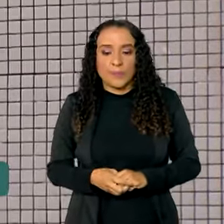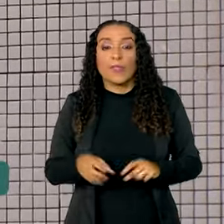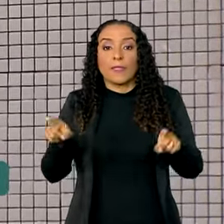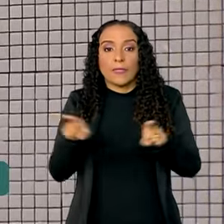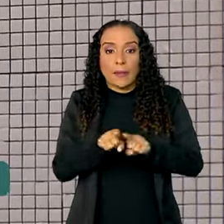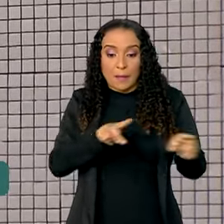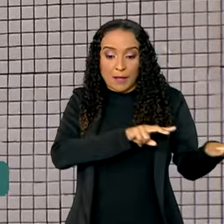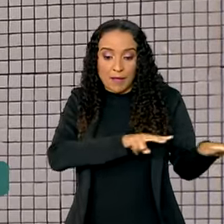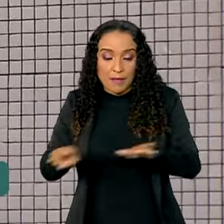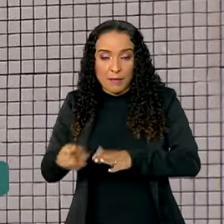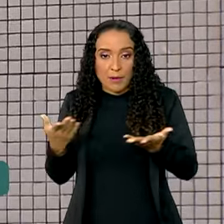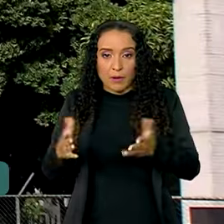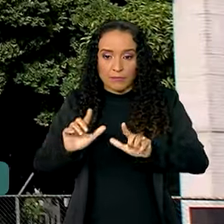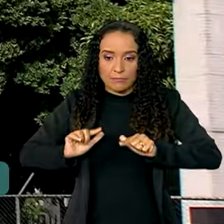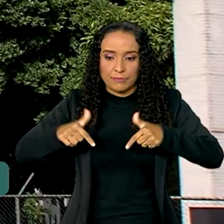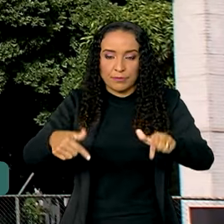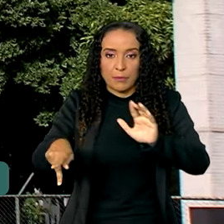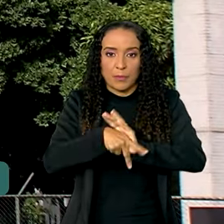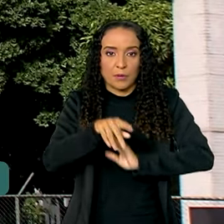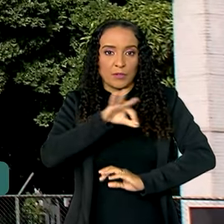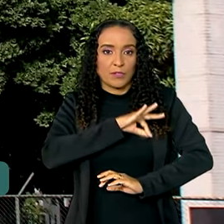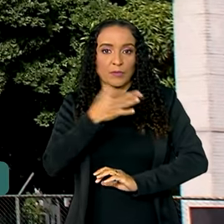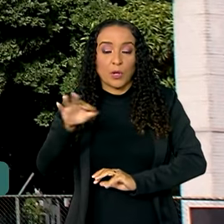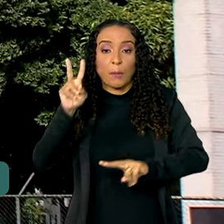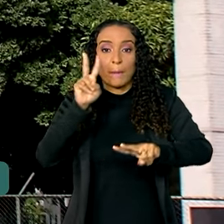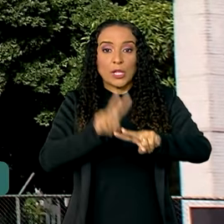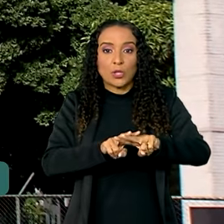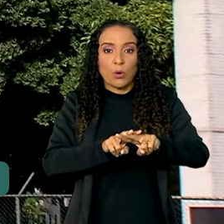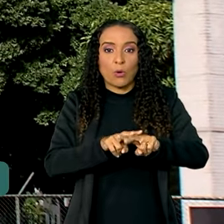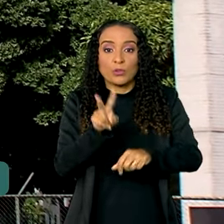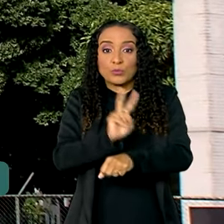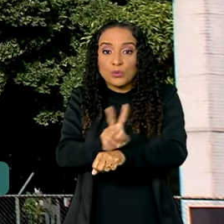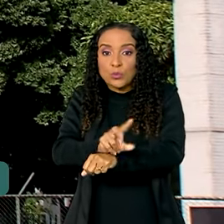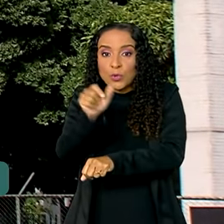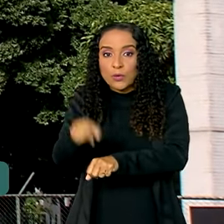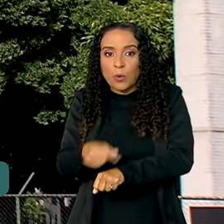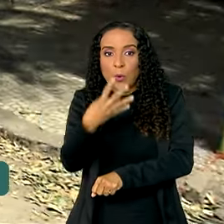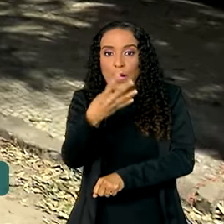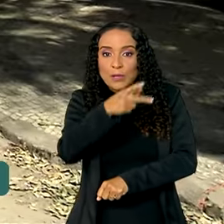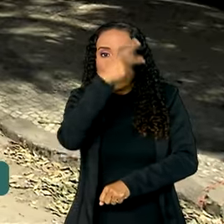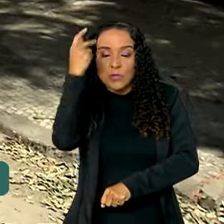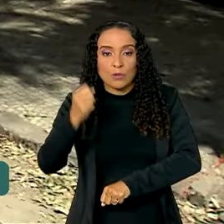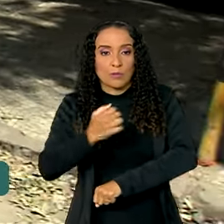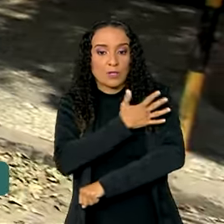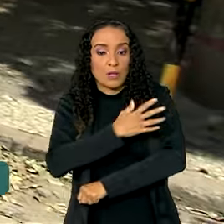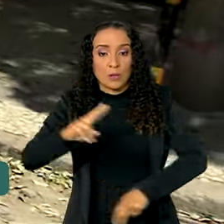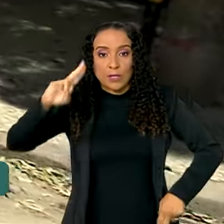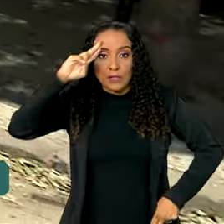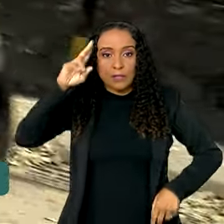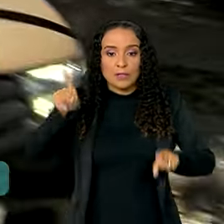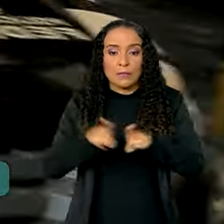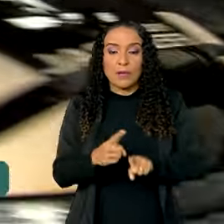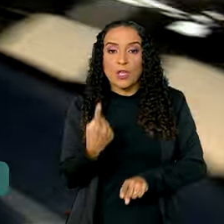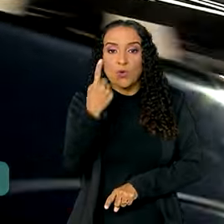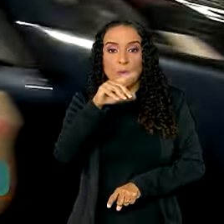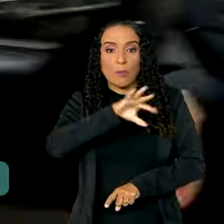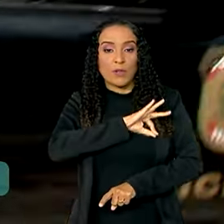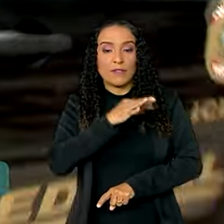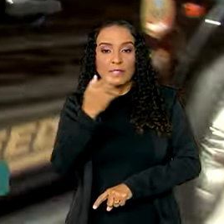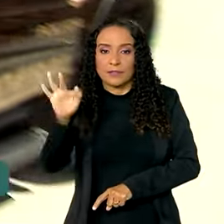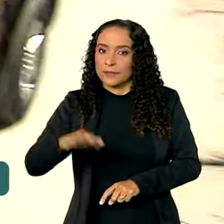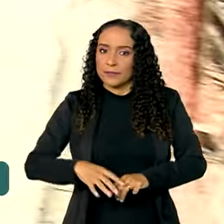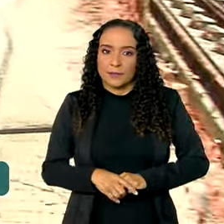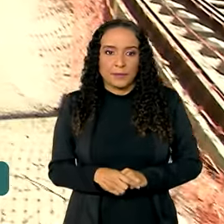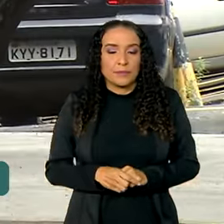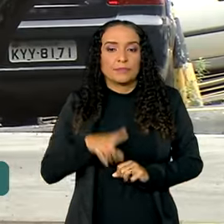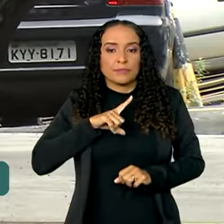Ainda nessa semana, uma operação da Polícia Federal prendeu preventivamente 4 militares do Exército e um policial federal,